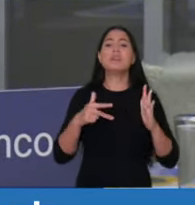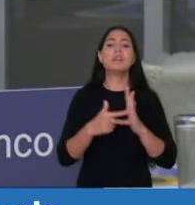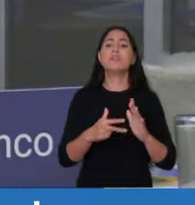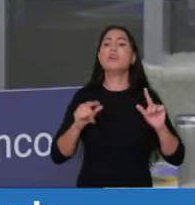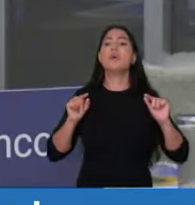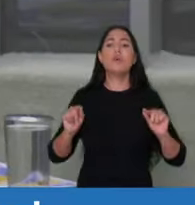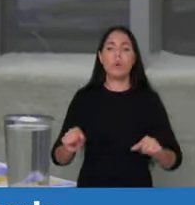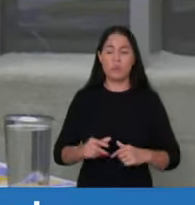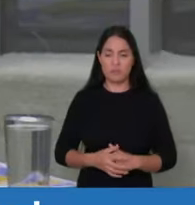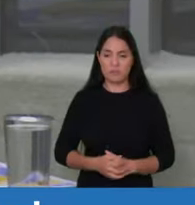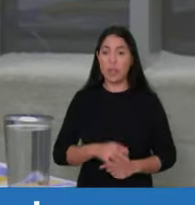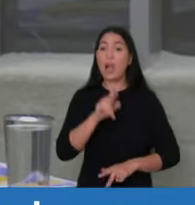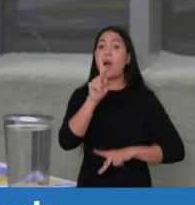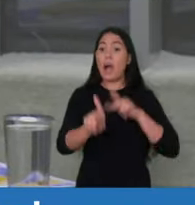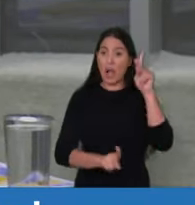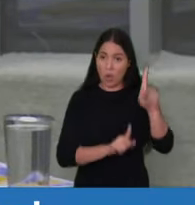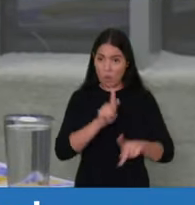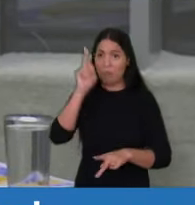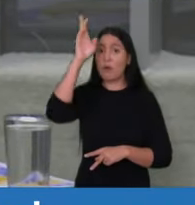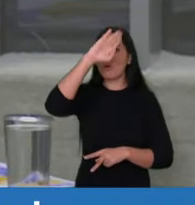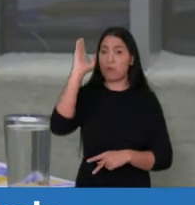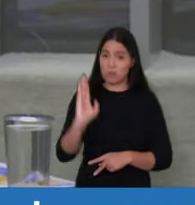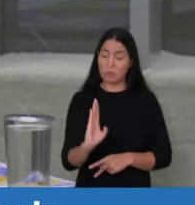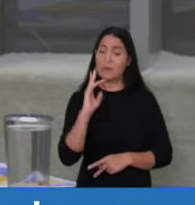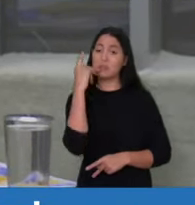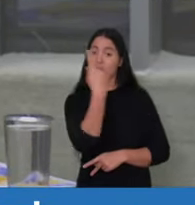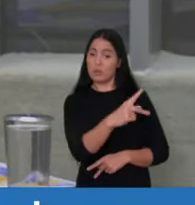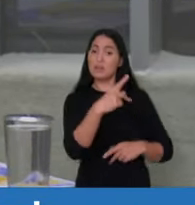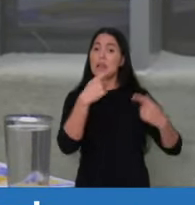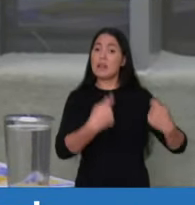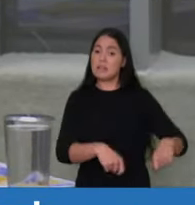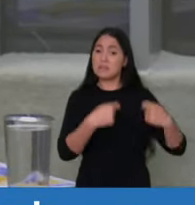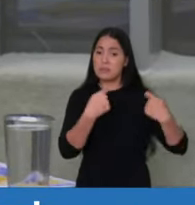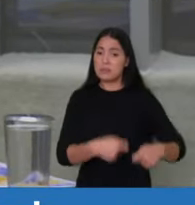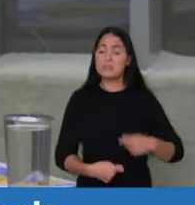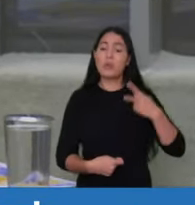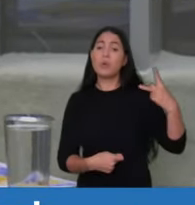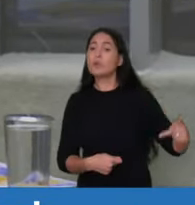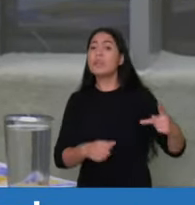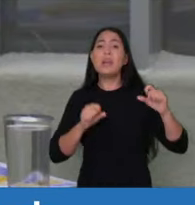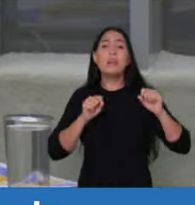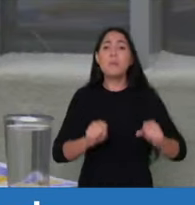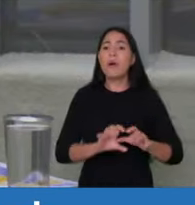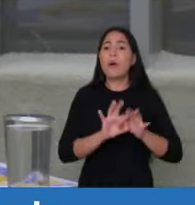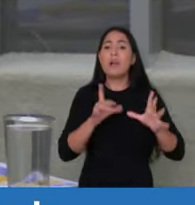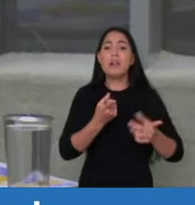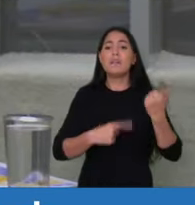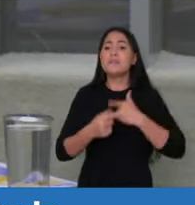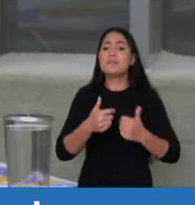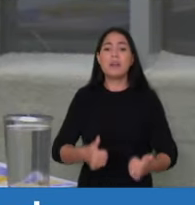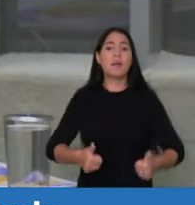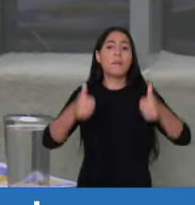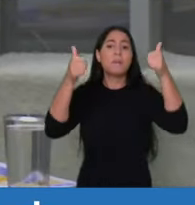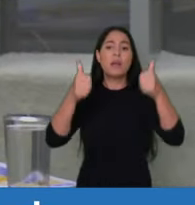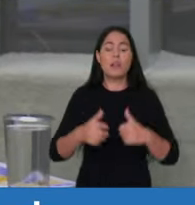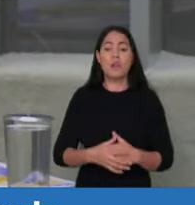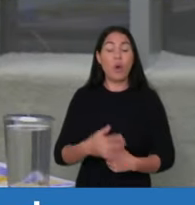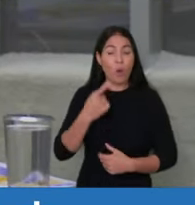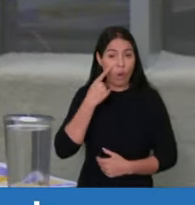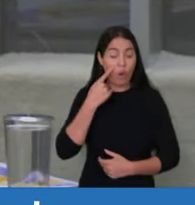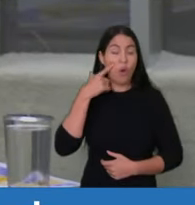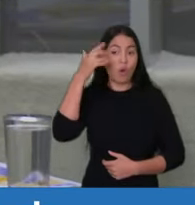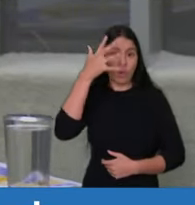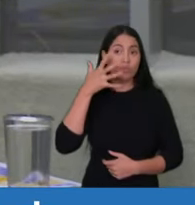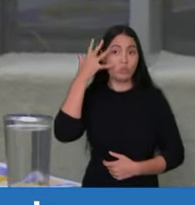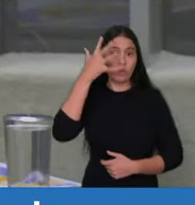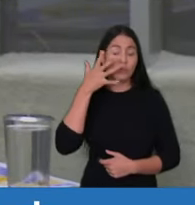dar ao povo brasileiro aquilo que o povo brasileiro precisa para ser o que ele pode ser de melhor. Eu estou falando aqui, e vejam só o que o